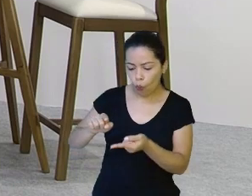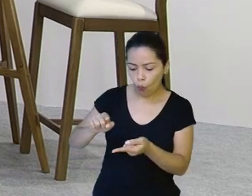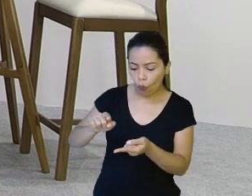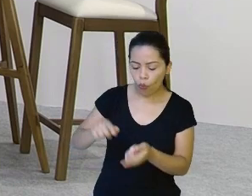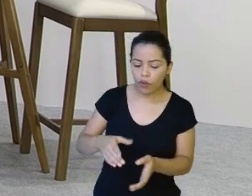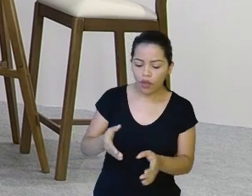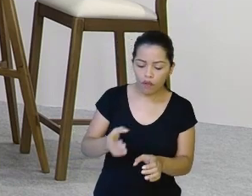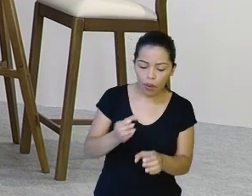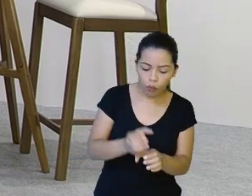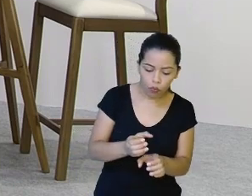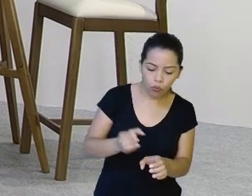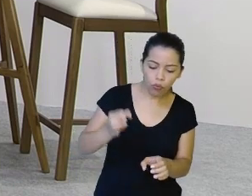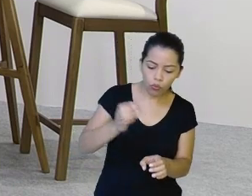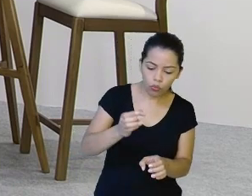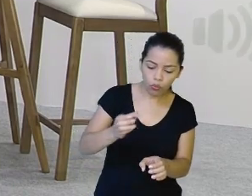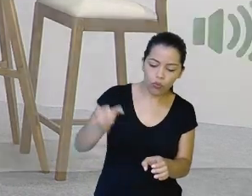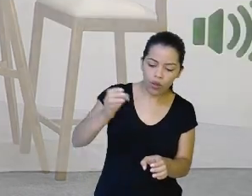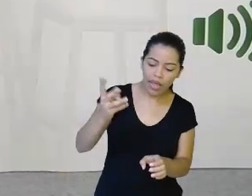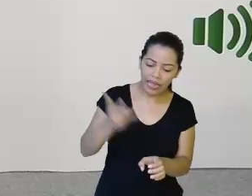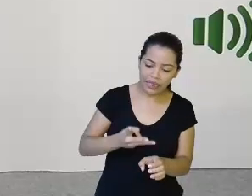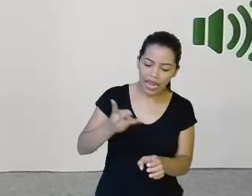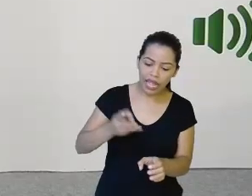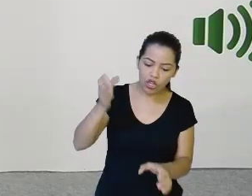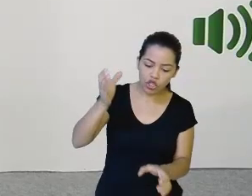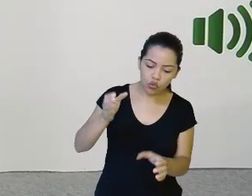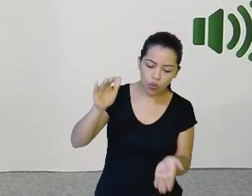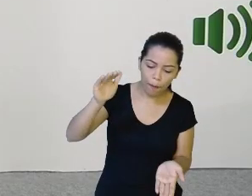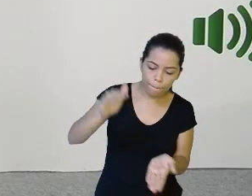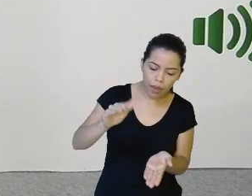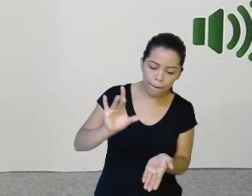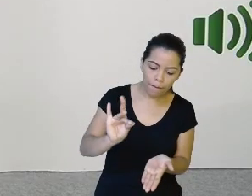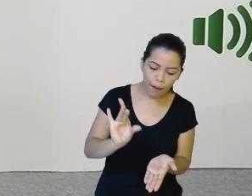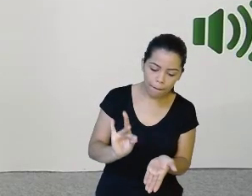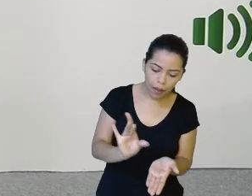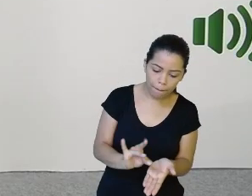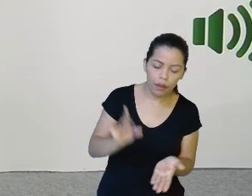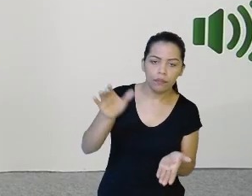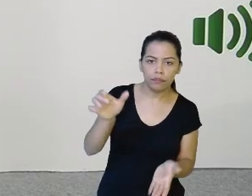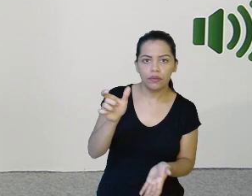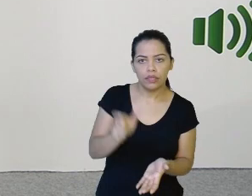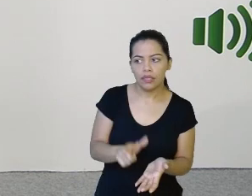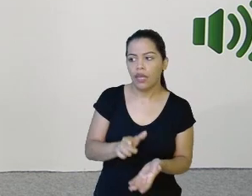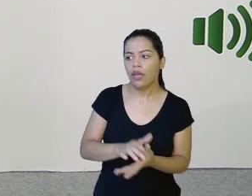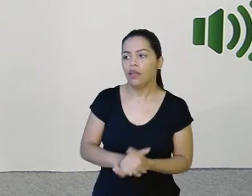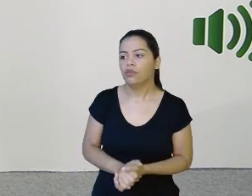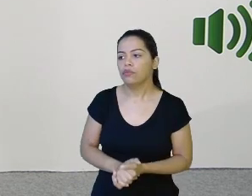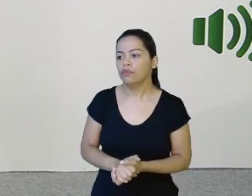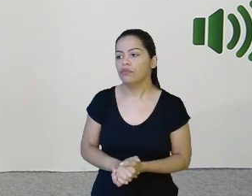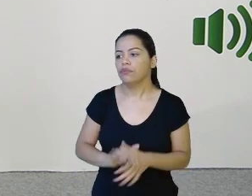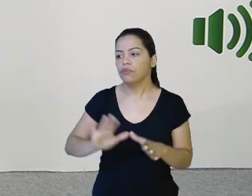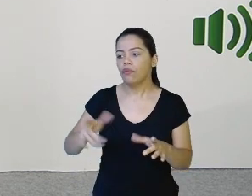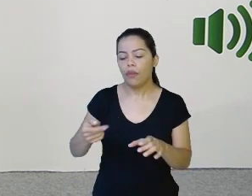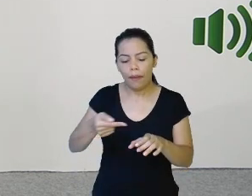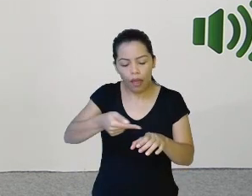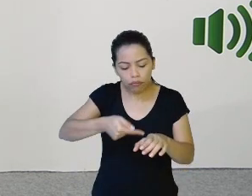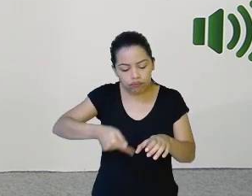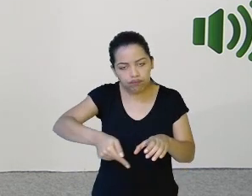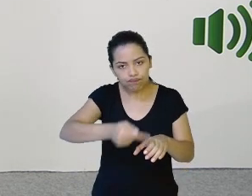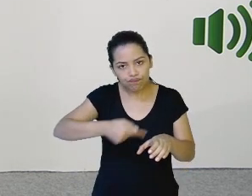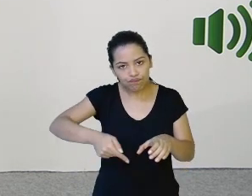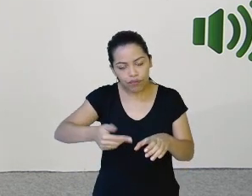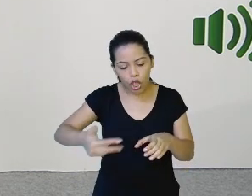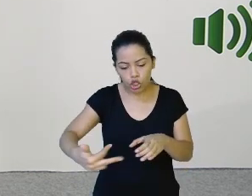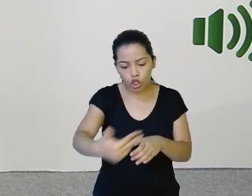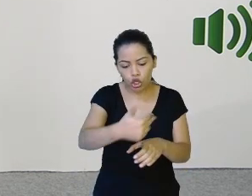já trouxe um papelãozinho cortadinho, um círculo, né? Cortadinho, um círculo, que a gente vai colocar numa das extremidades. Na